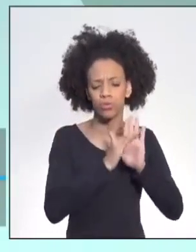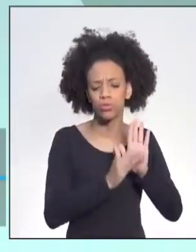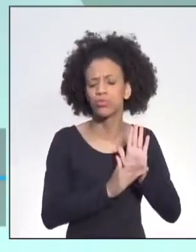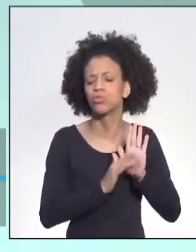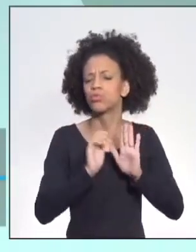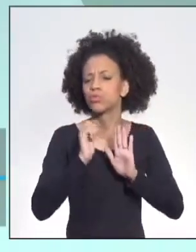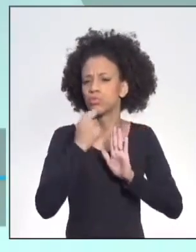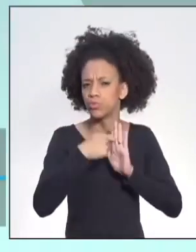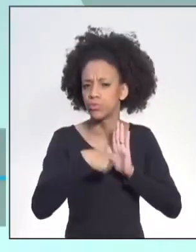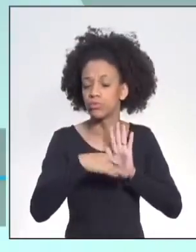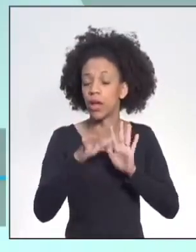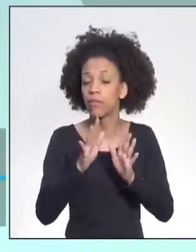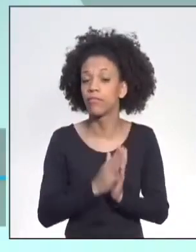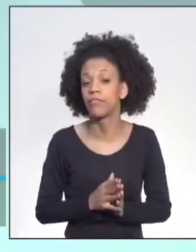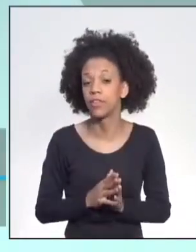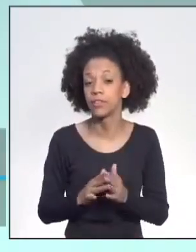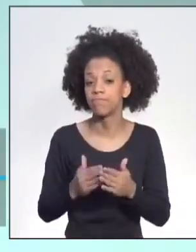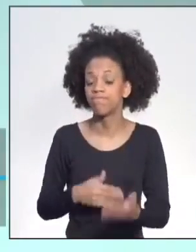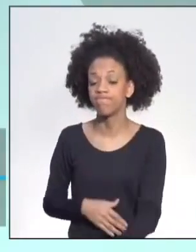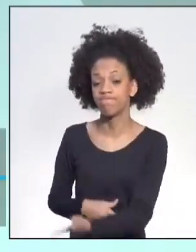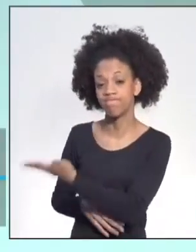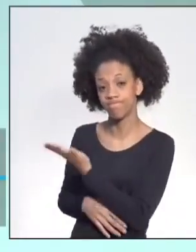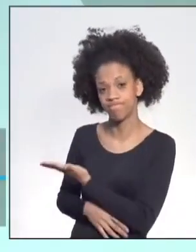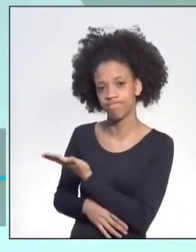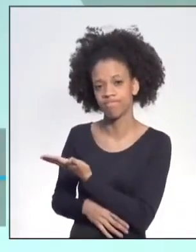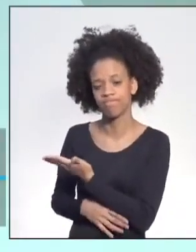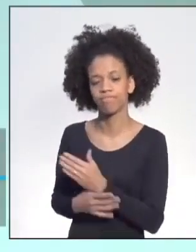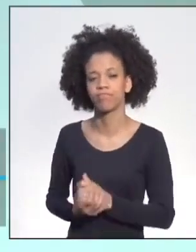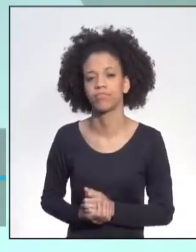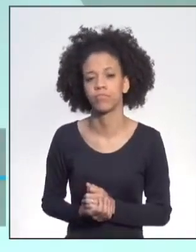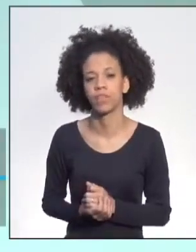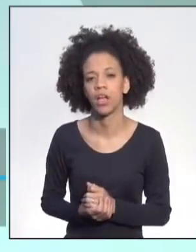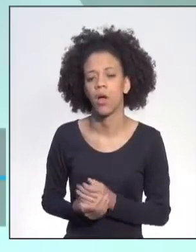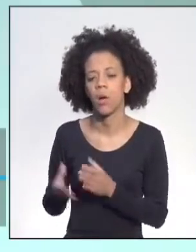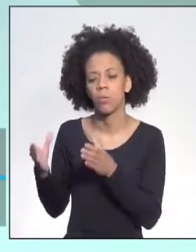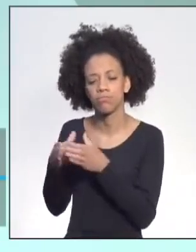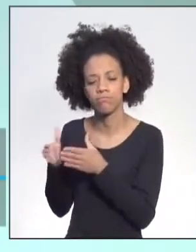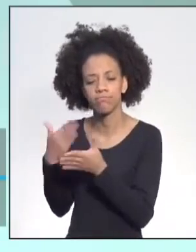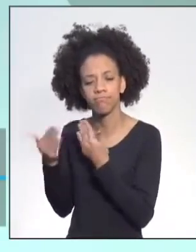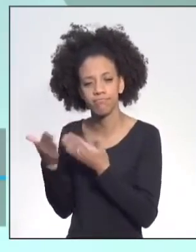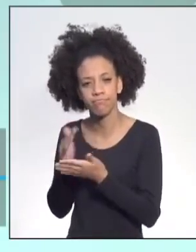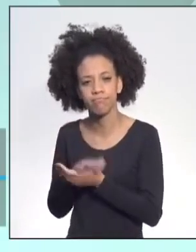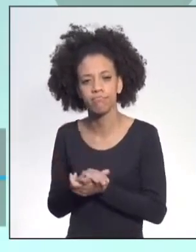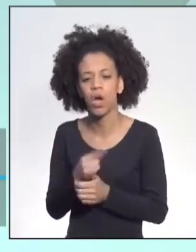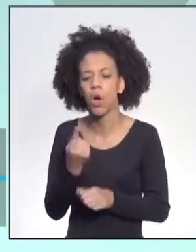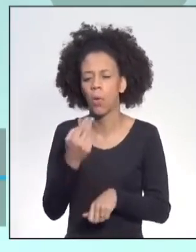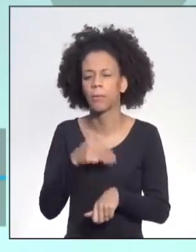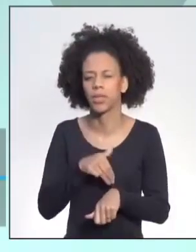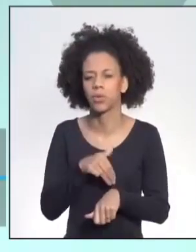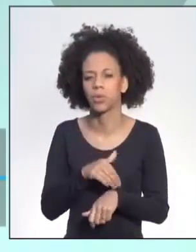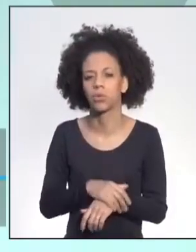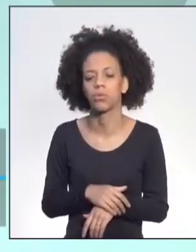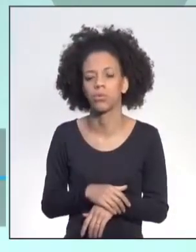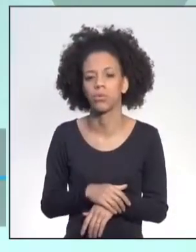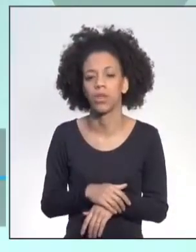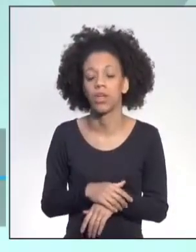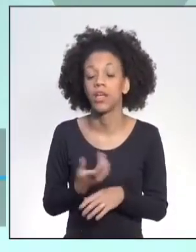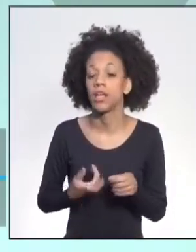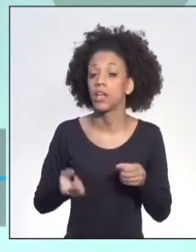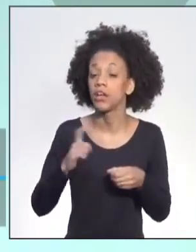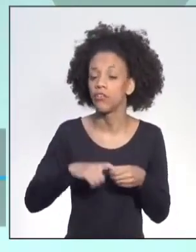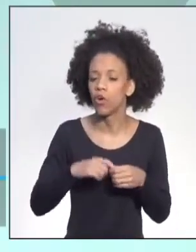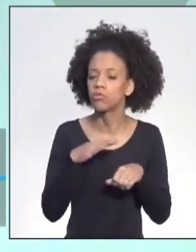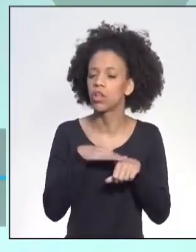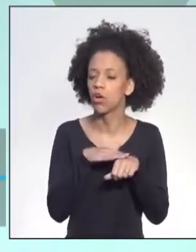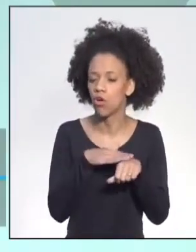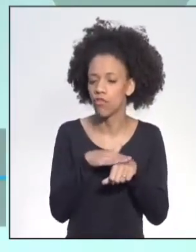funcionou. Vou deixar na tela para vocês uma interação, deixar 1 minuto, e na volta nós conversamos